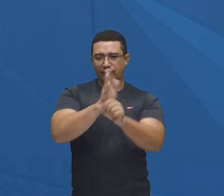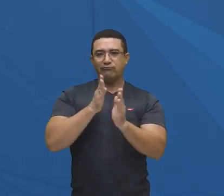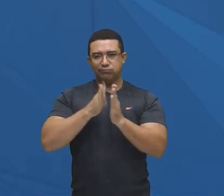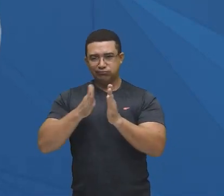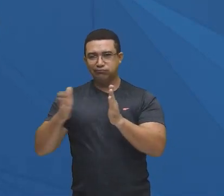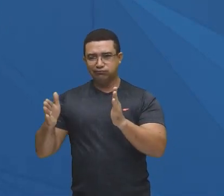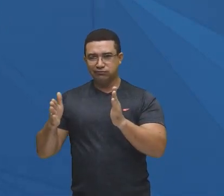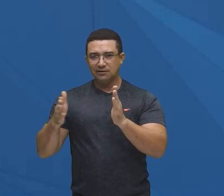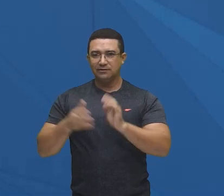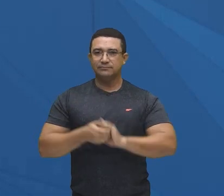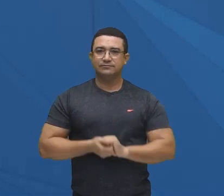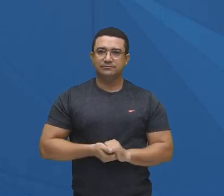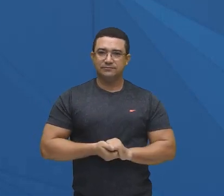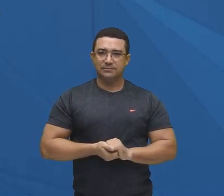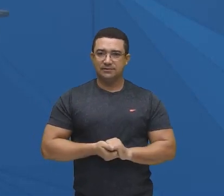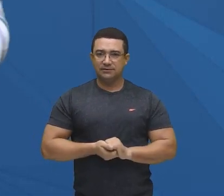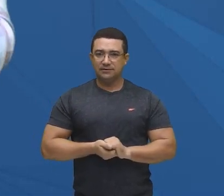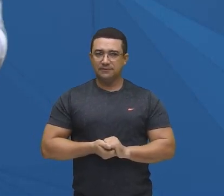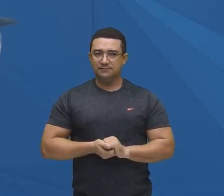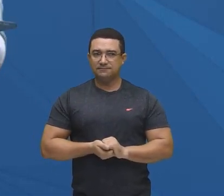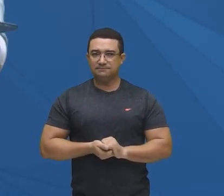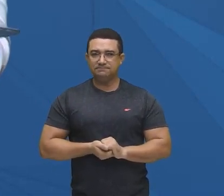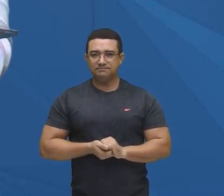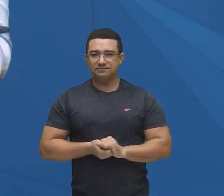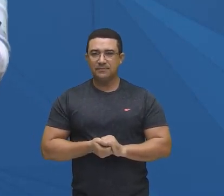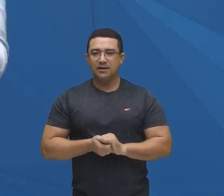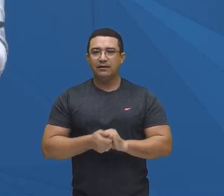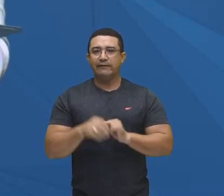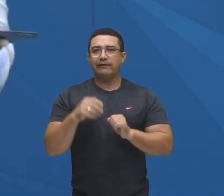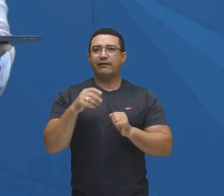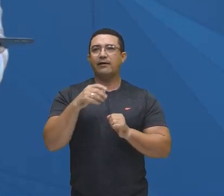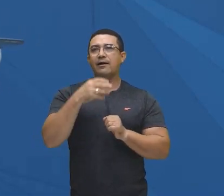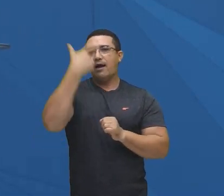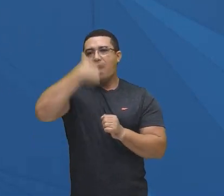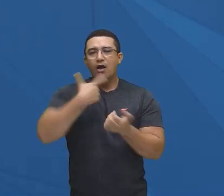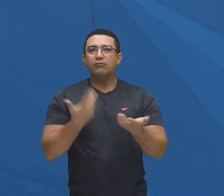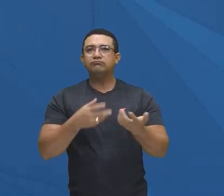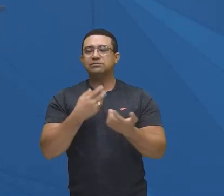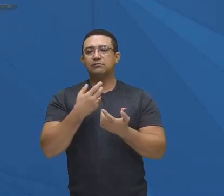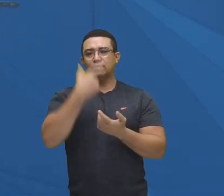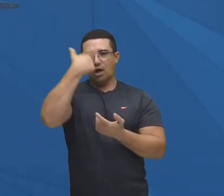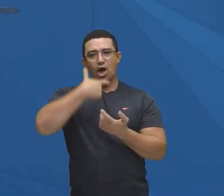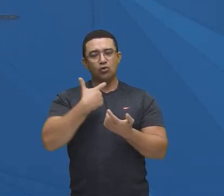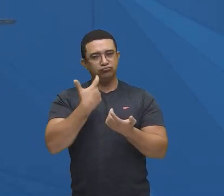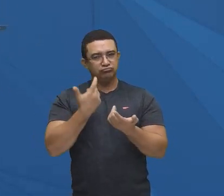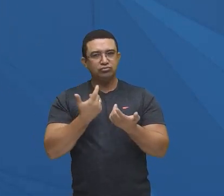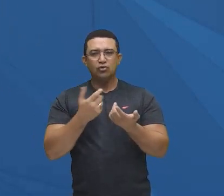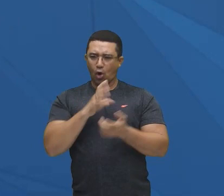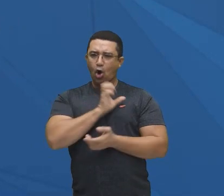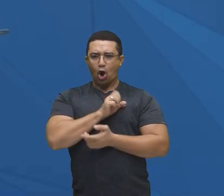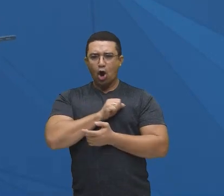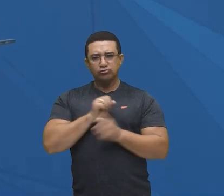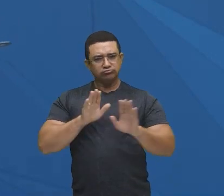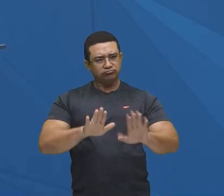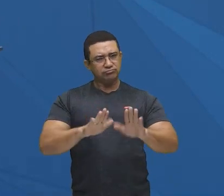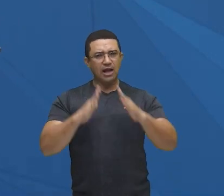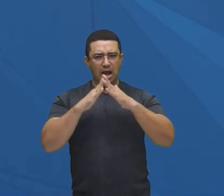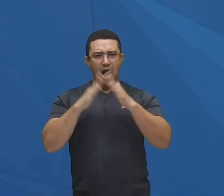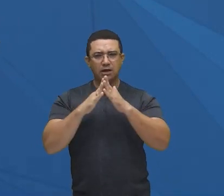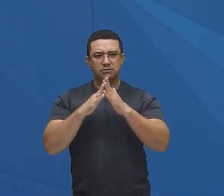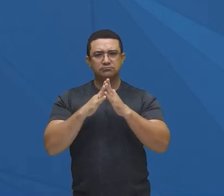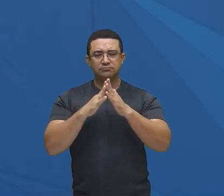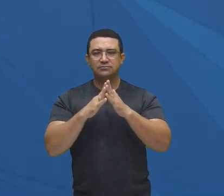mesmo de casa. Eu, particularmente, né, sou super caseira, não sou baladeira, nessa questão aí da pandemia, não senti